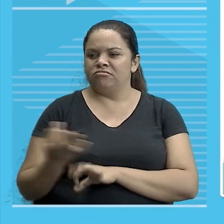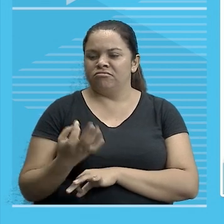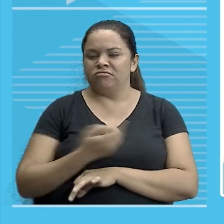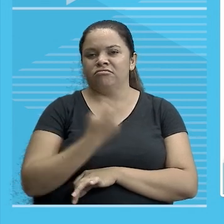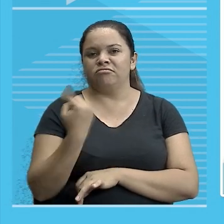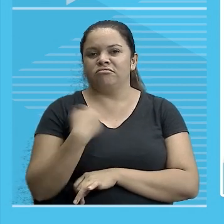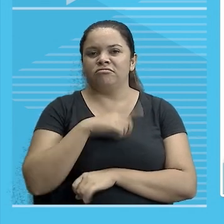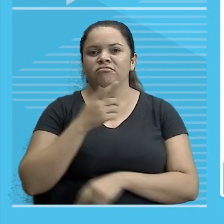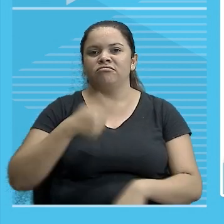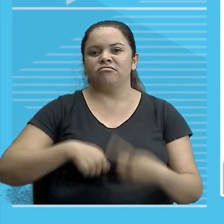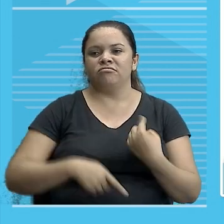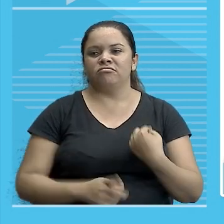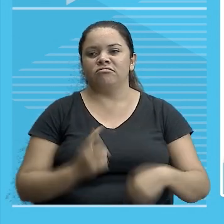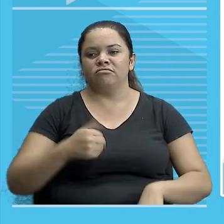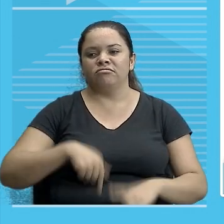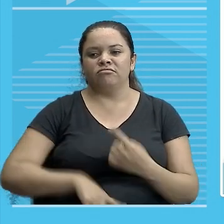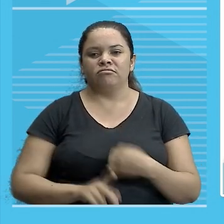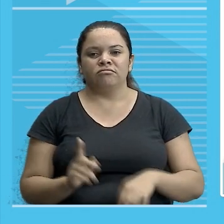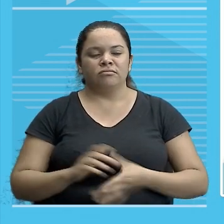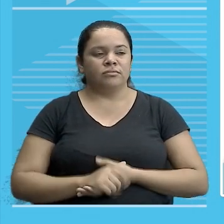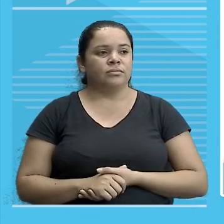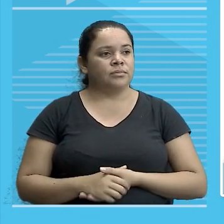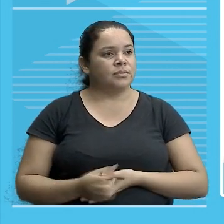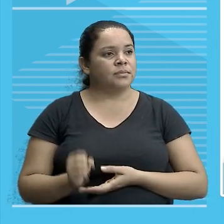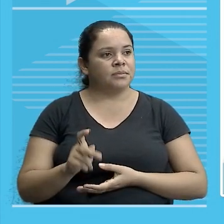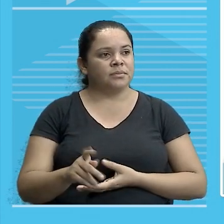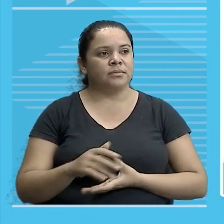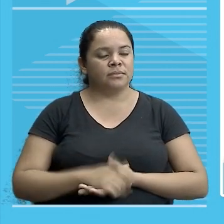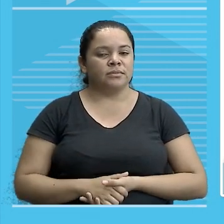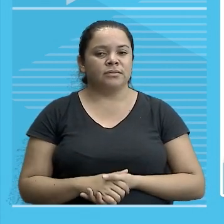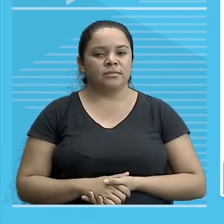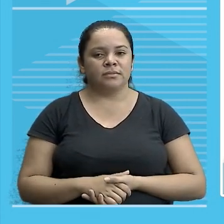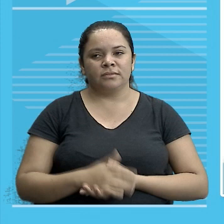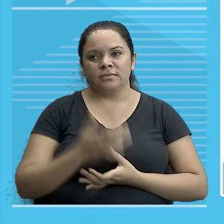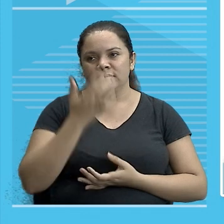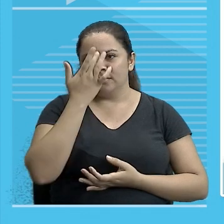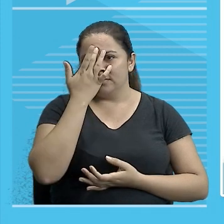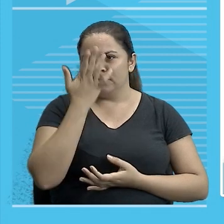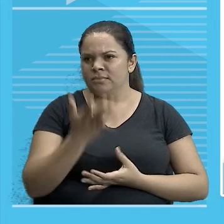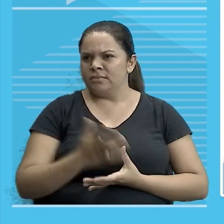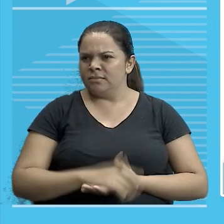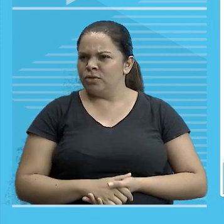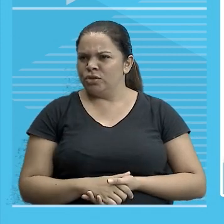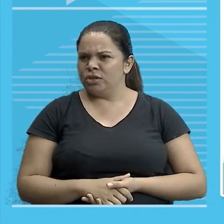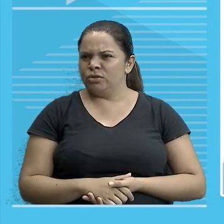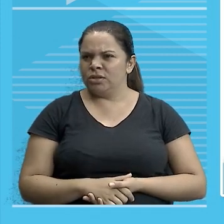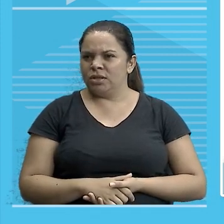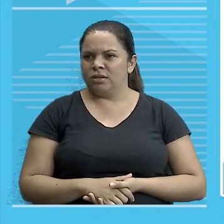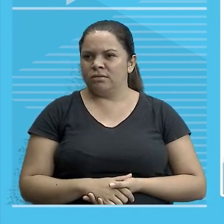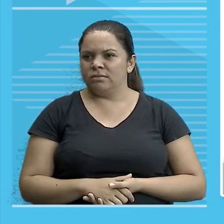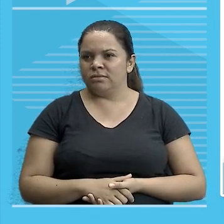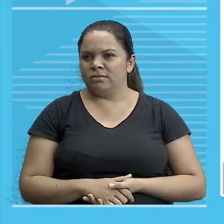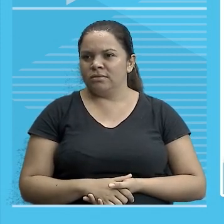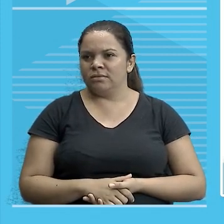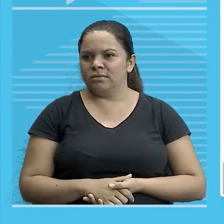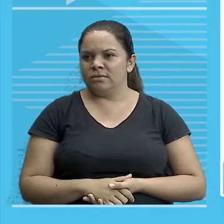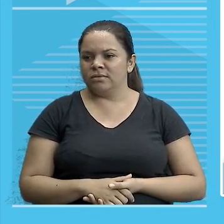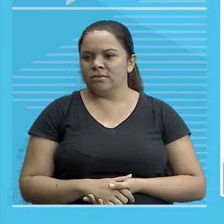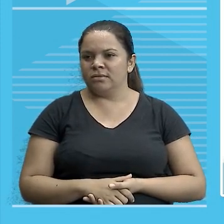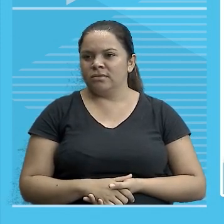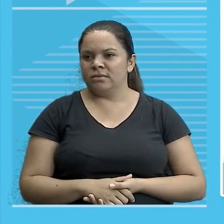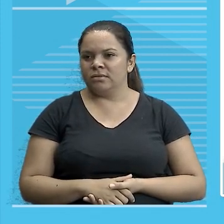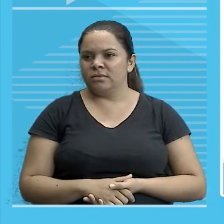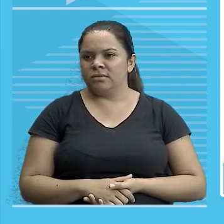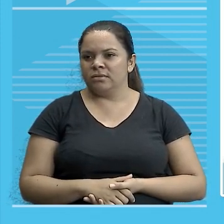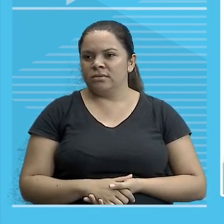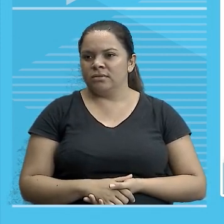sistema digestório. Tranquilo, galera? Fácil, sem dificuldade. Para que tudo isso,